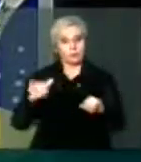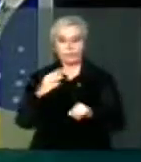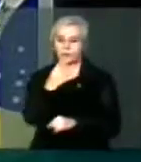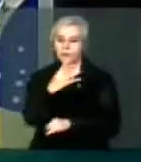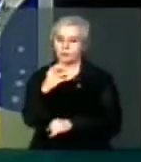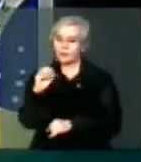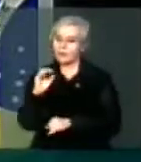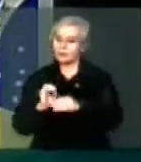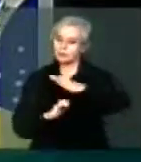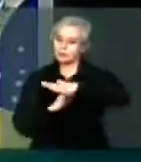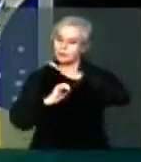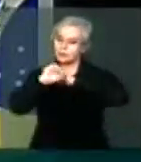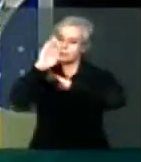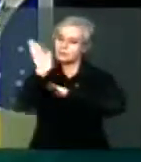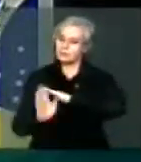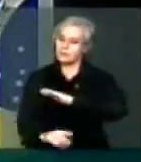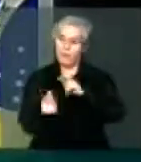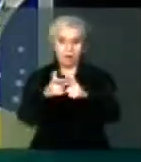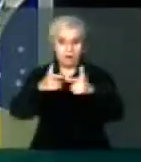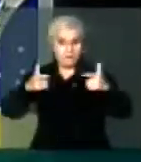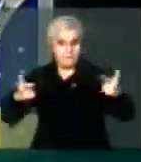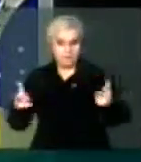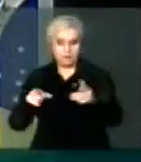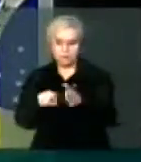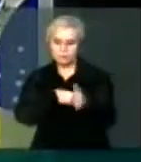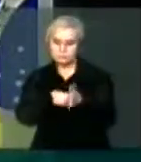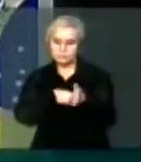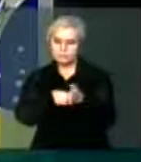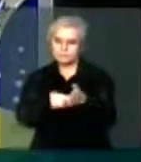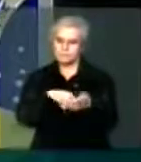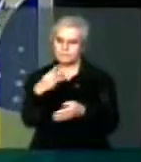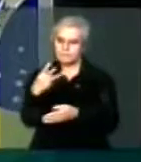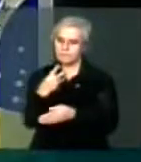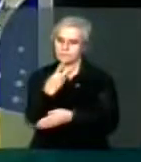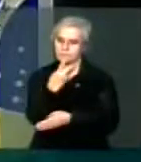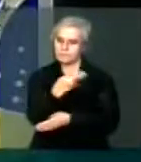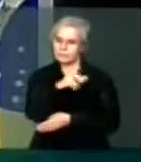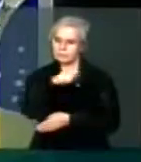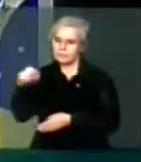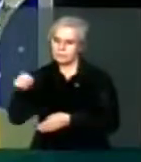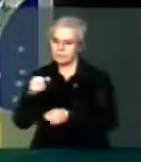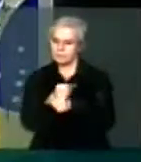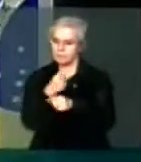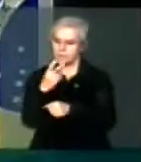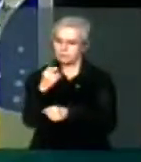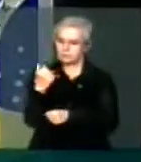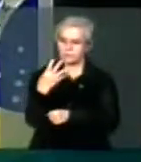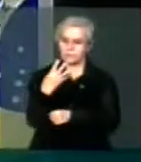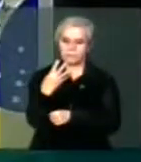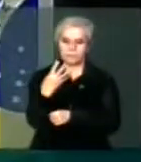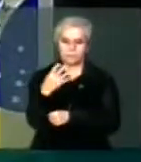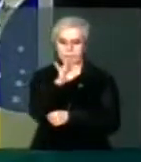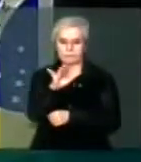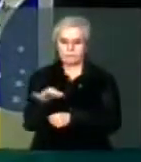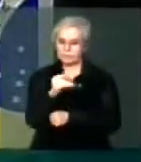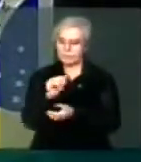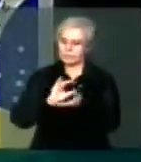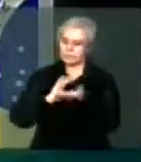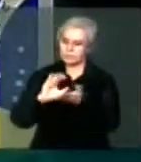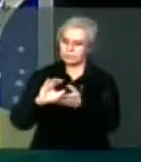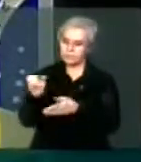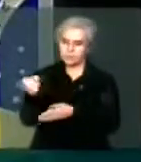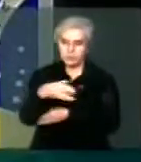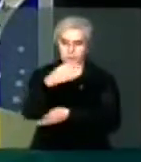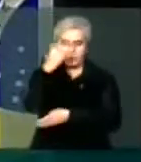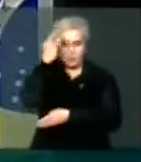400 empresas brasileiras de grande porte pesquisadas no terceiro trimestre de 2014, a taxa das que investiram em inovação, isto é,